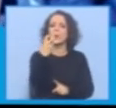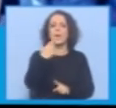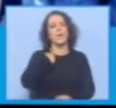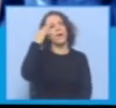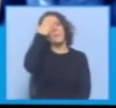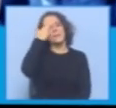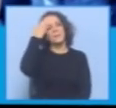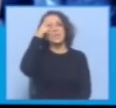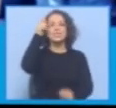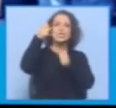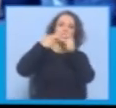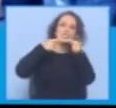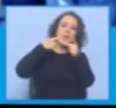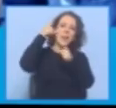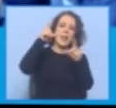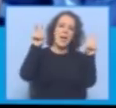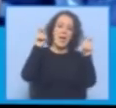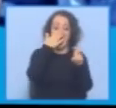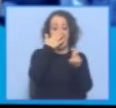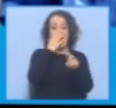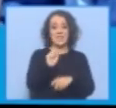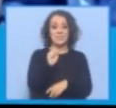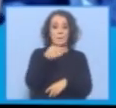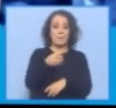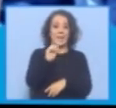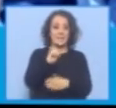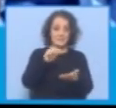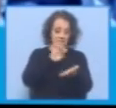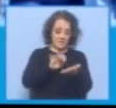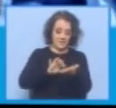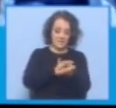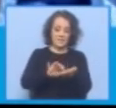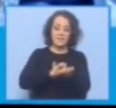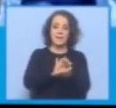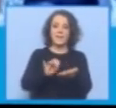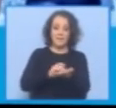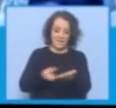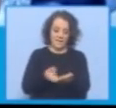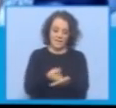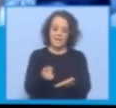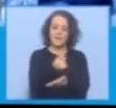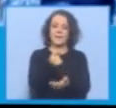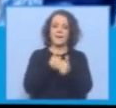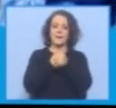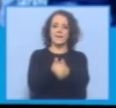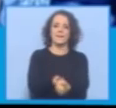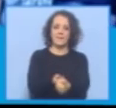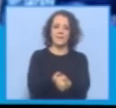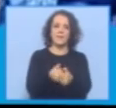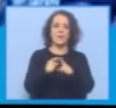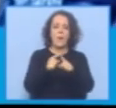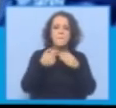se a estrela não seria o tipo de GPS, que tu lhe colocas ali, a ver, mais